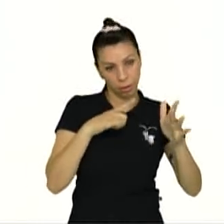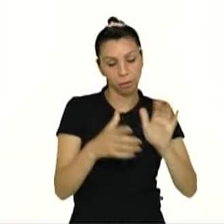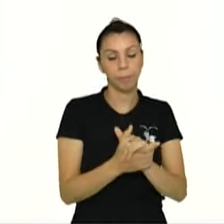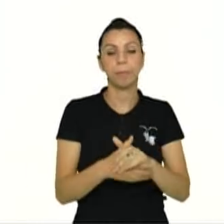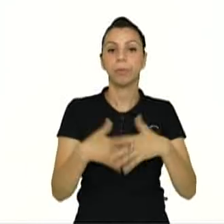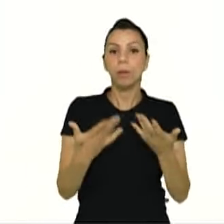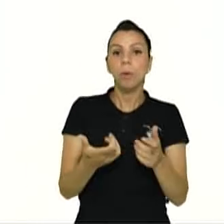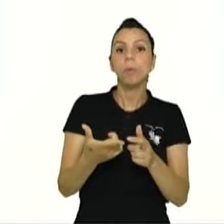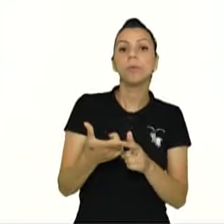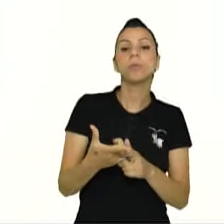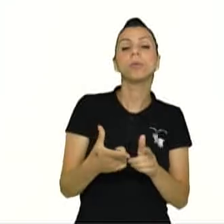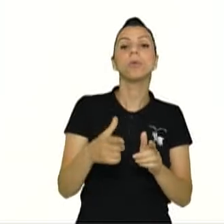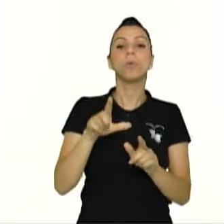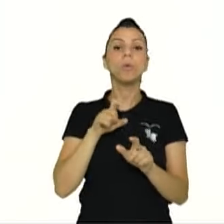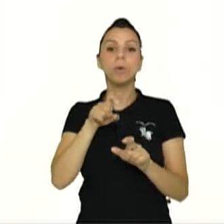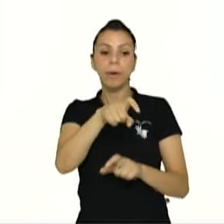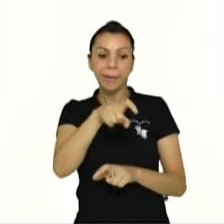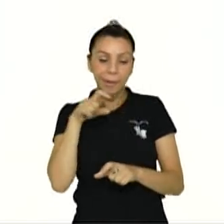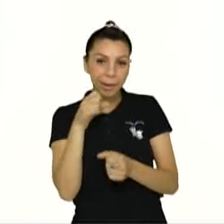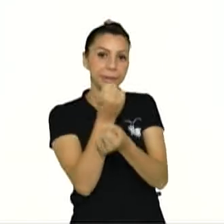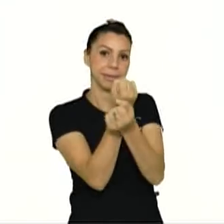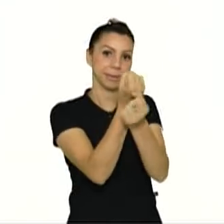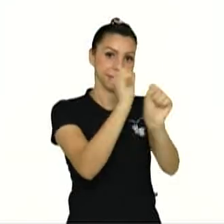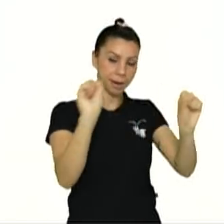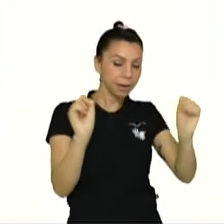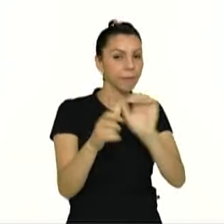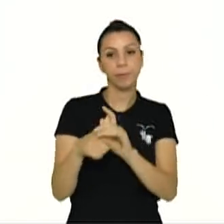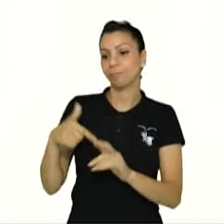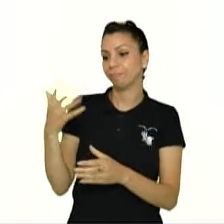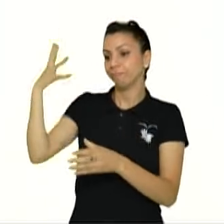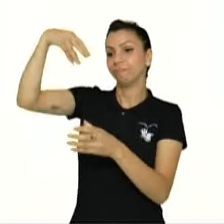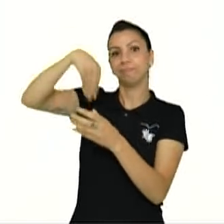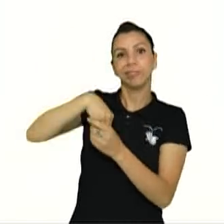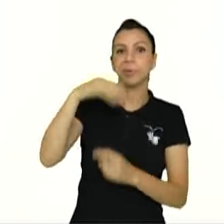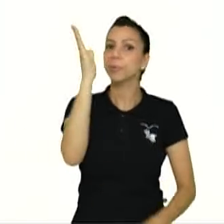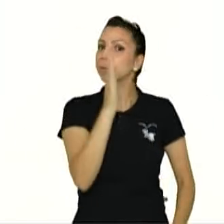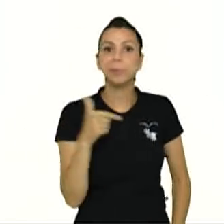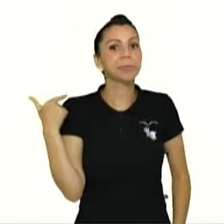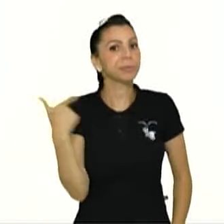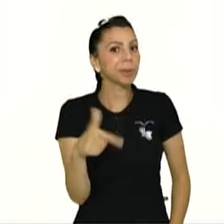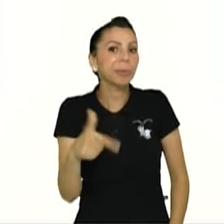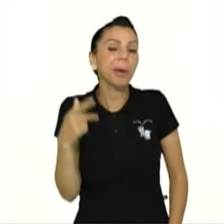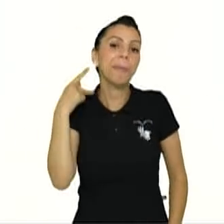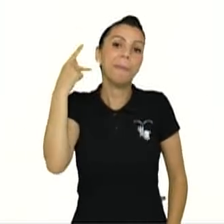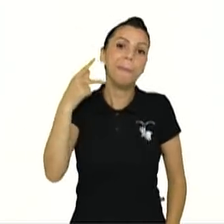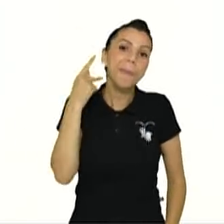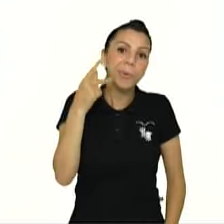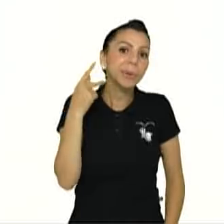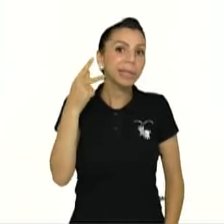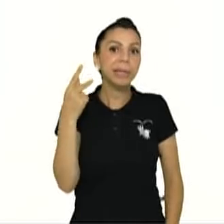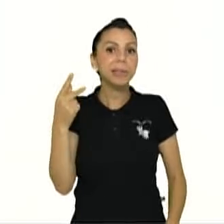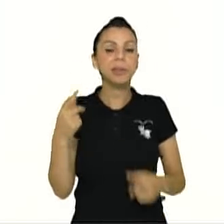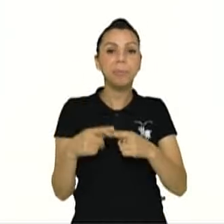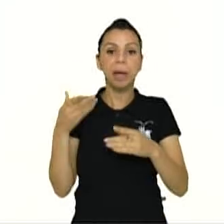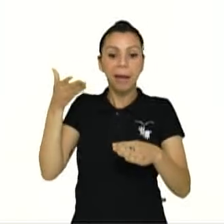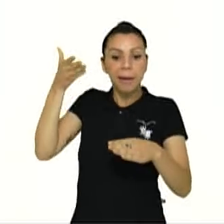cativos, não houve por parte do governo uma política para que os recém-libertos tivessem acesso à terra, à educação ou